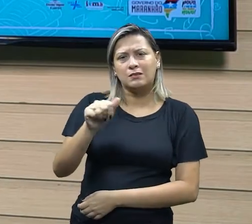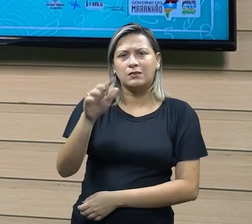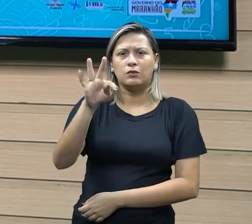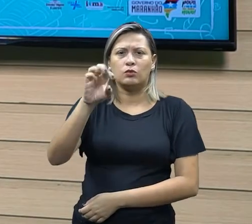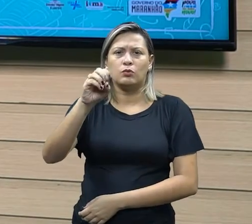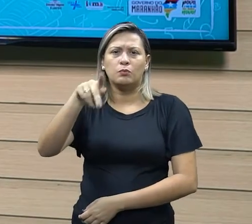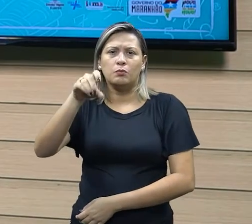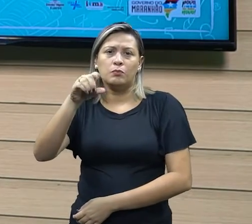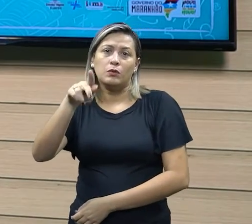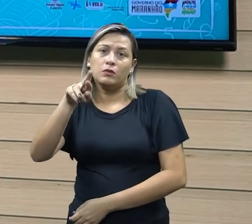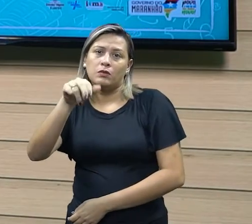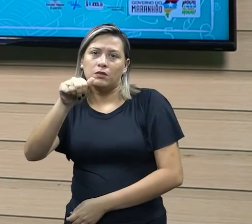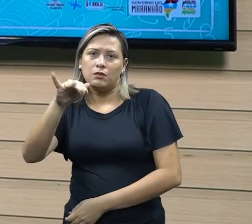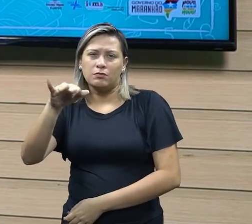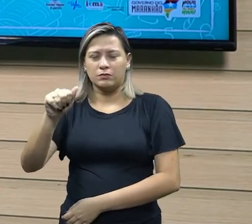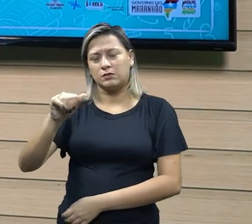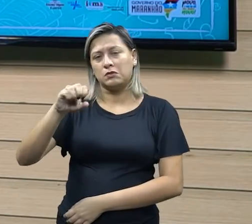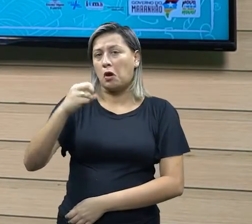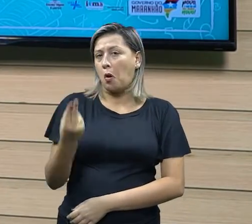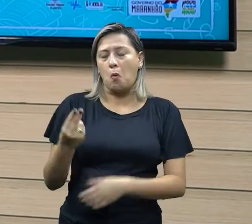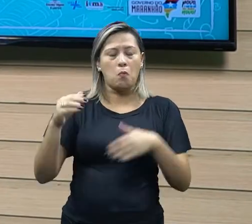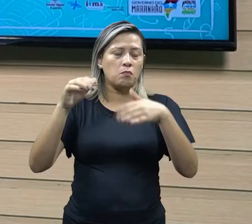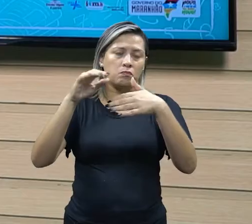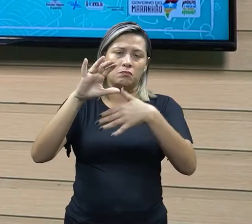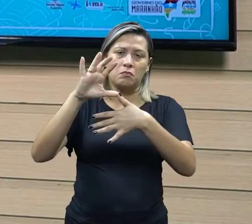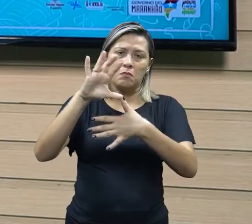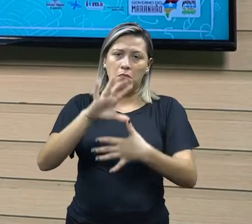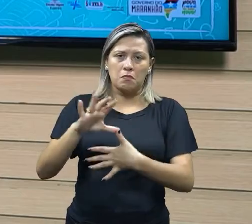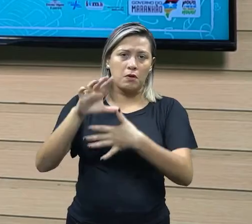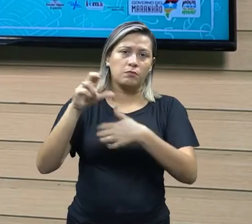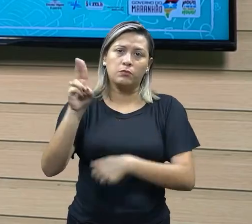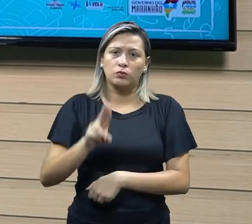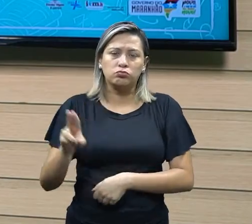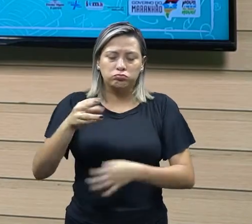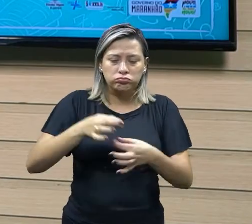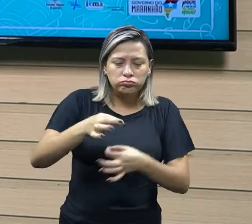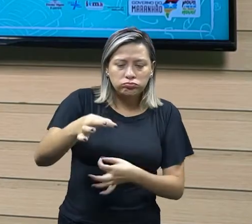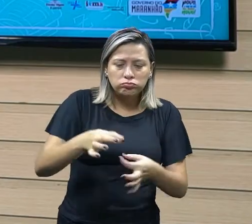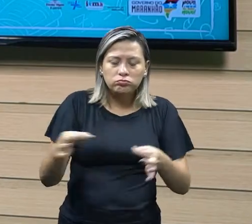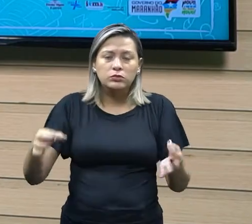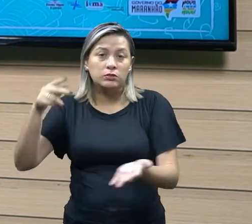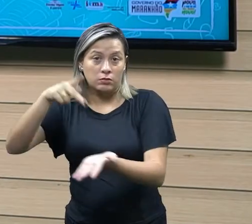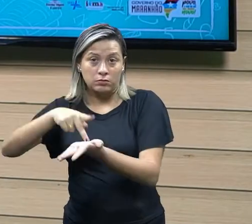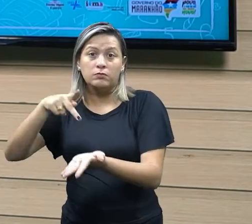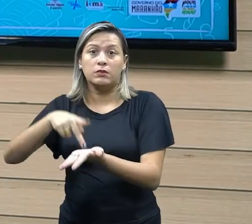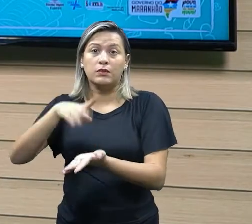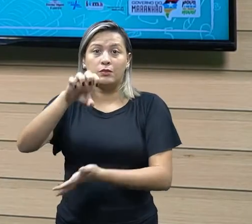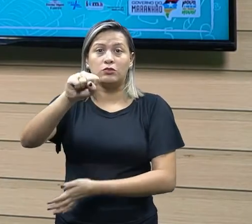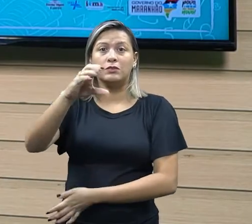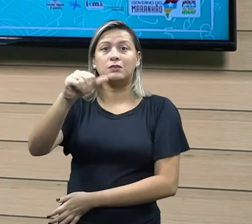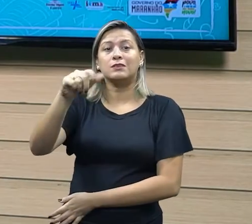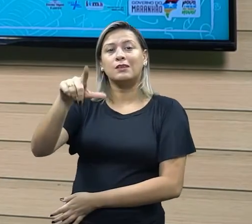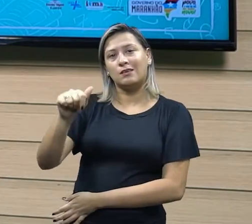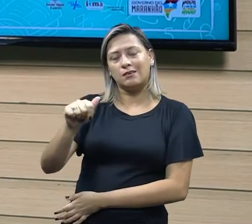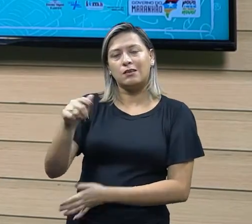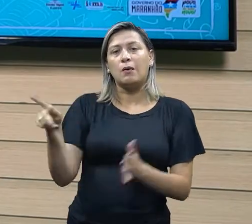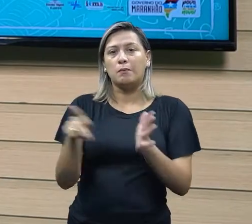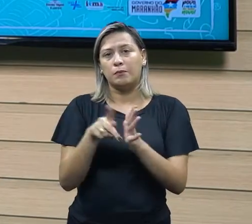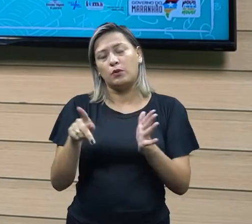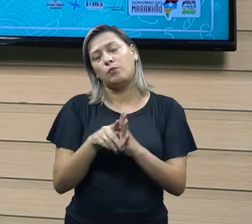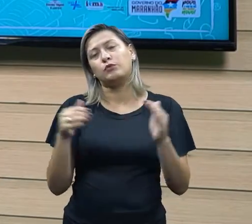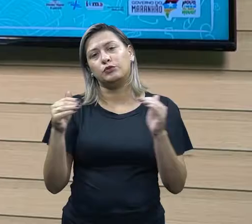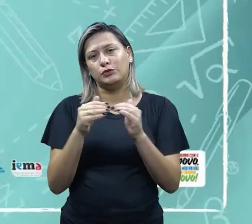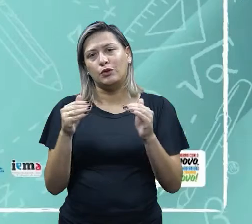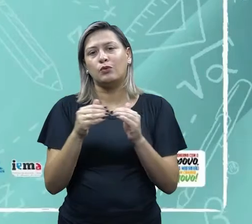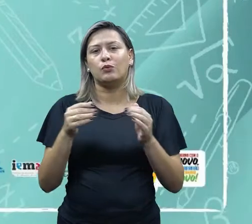as medidas que você vai aplicar ali podem ser as medidas reais e você também pode trabalhar, obviamente, com escalas referente